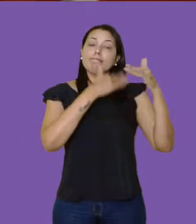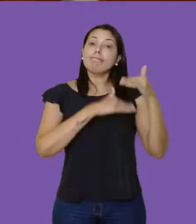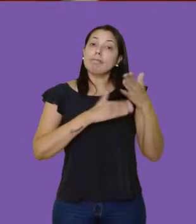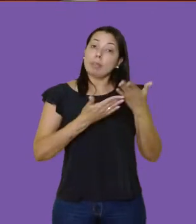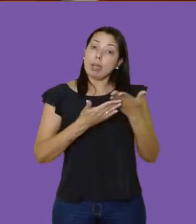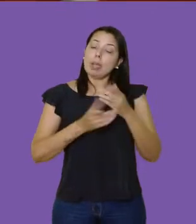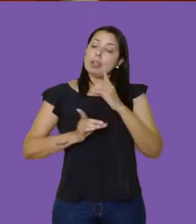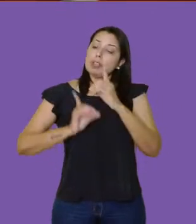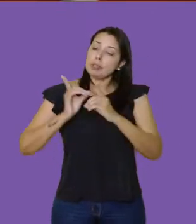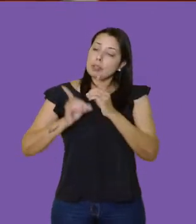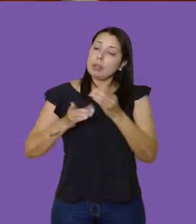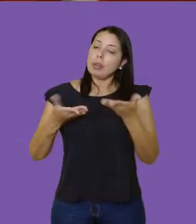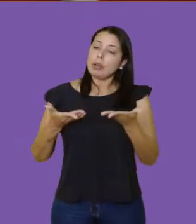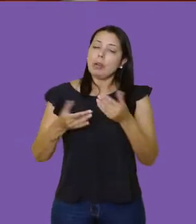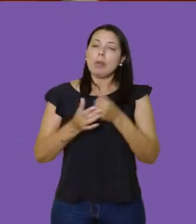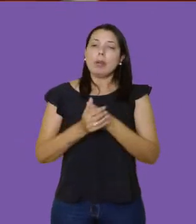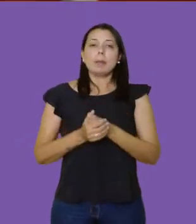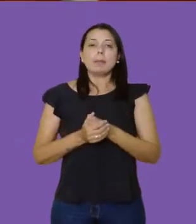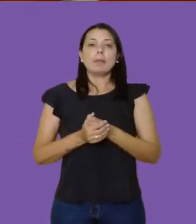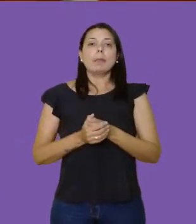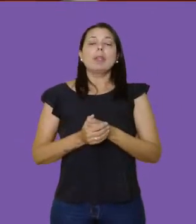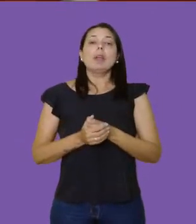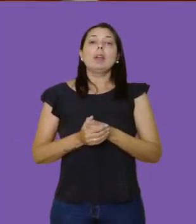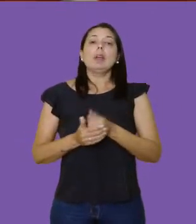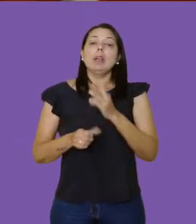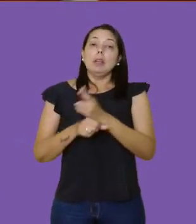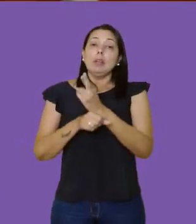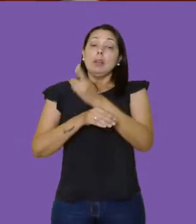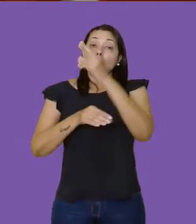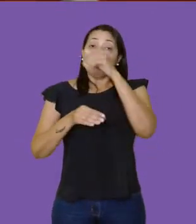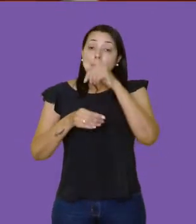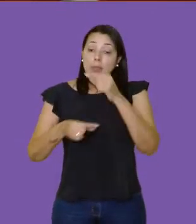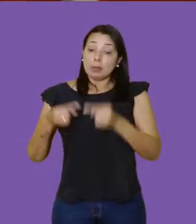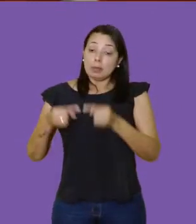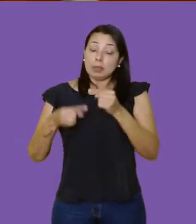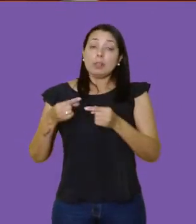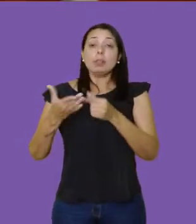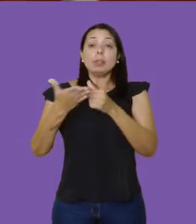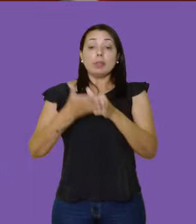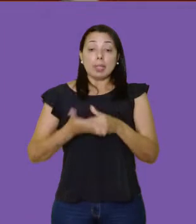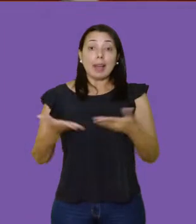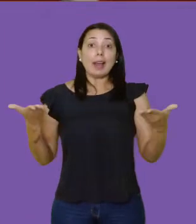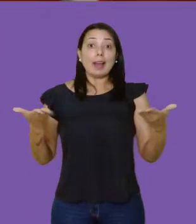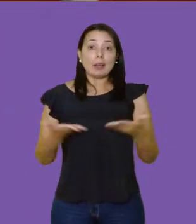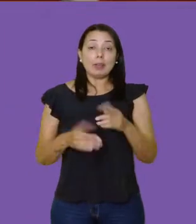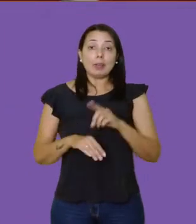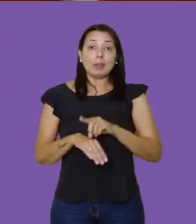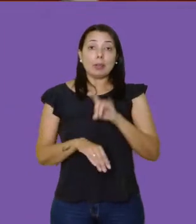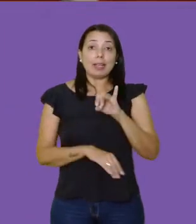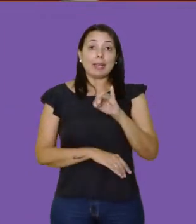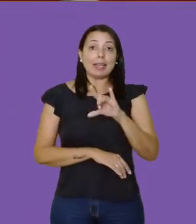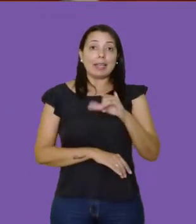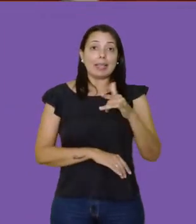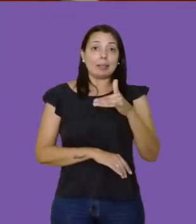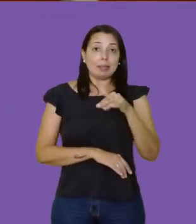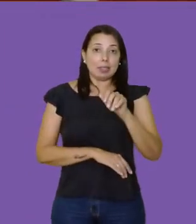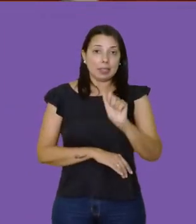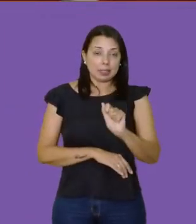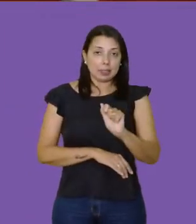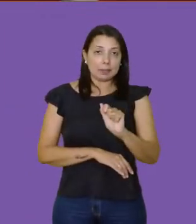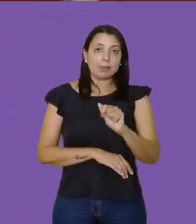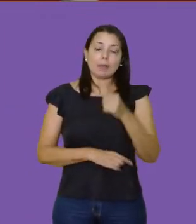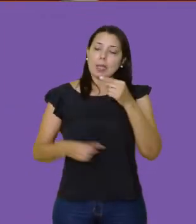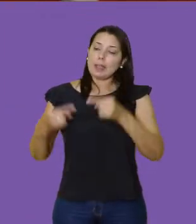para conversar um pouco sobre essa reforma política, eu quero convidar para esse papo a doutora Gabriela Araújo